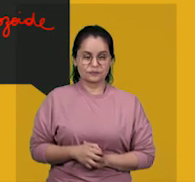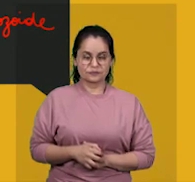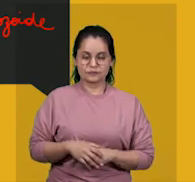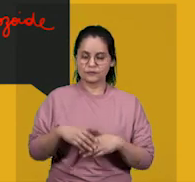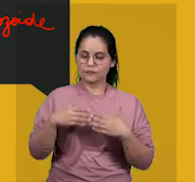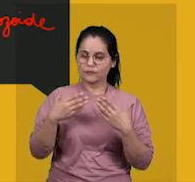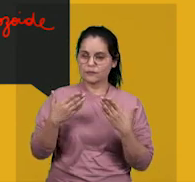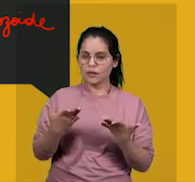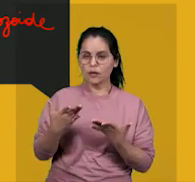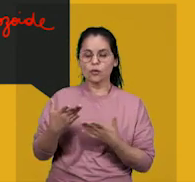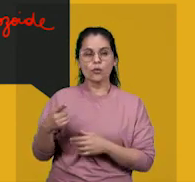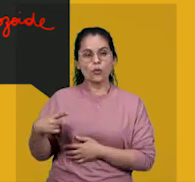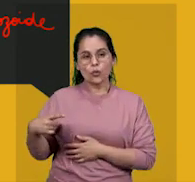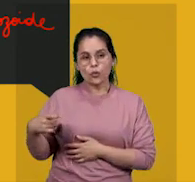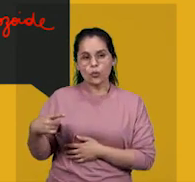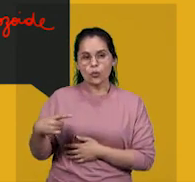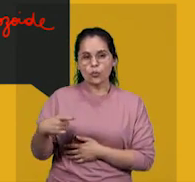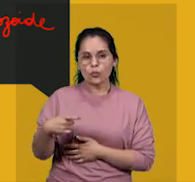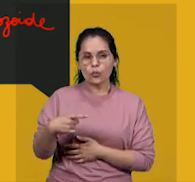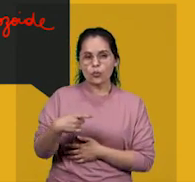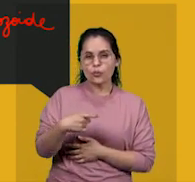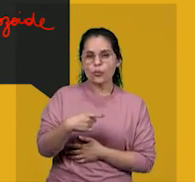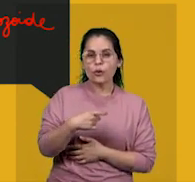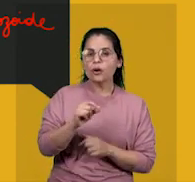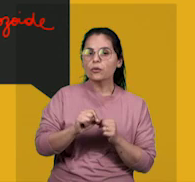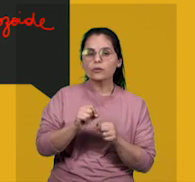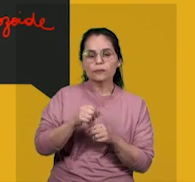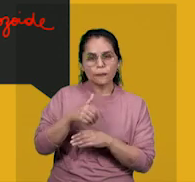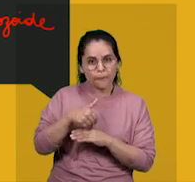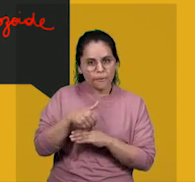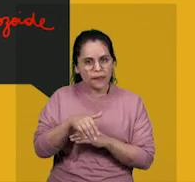Os gametas vão carregar